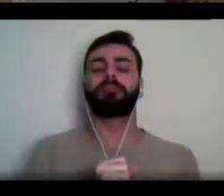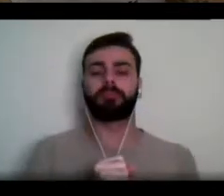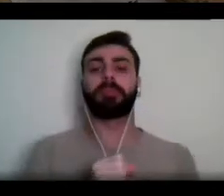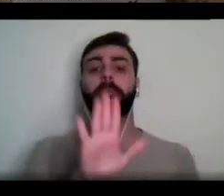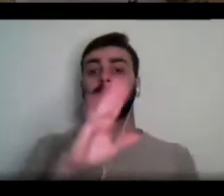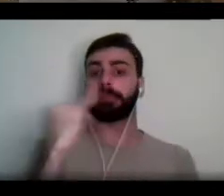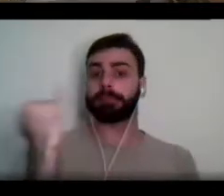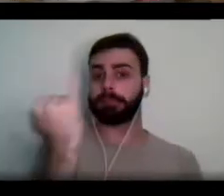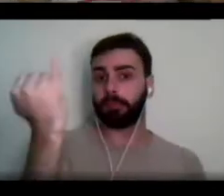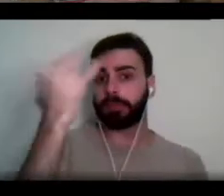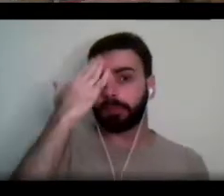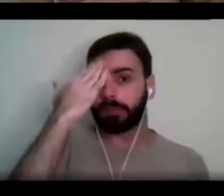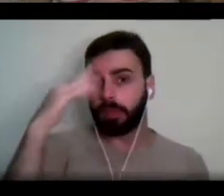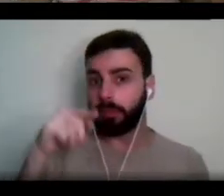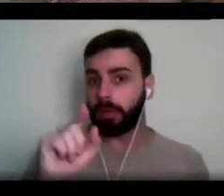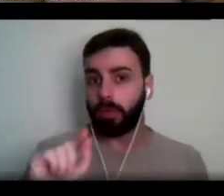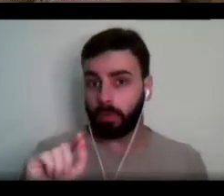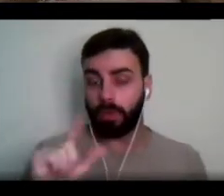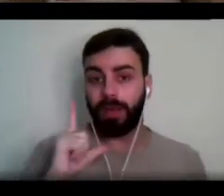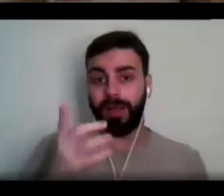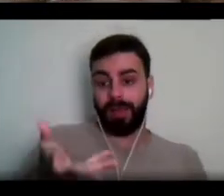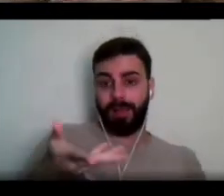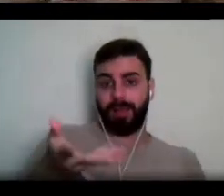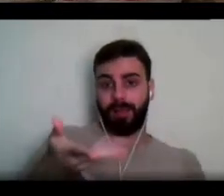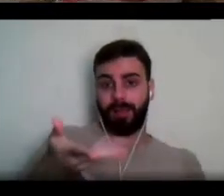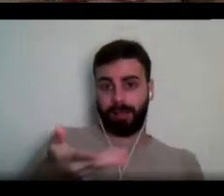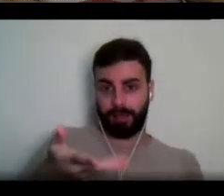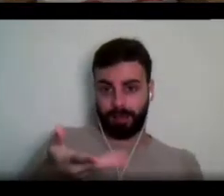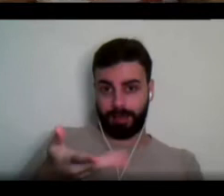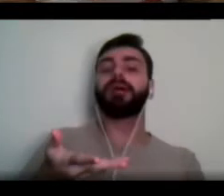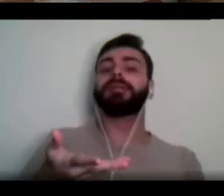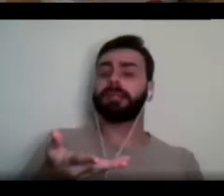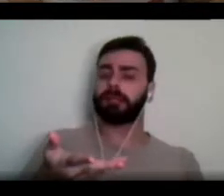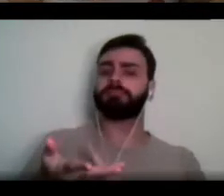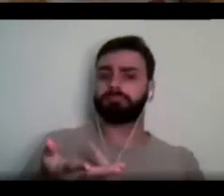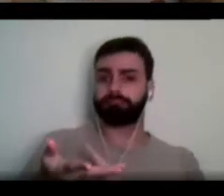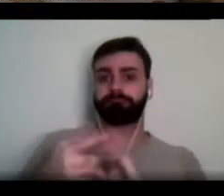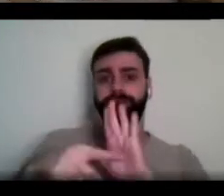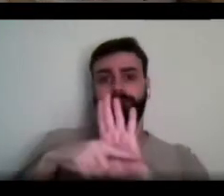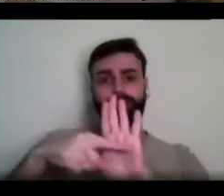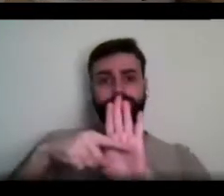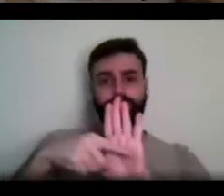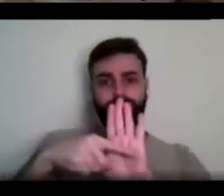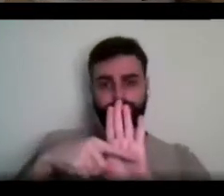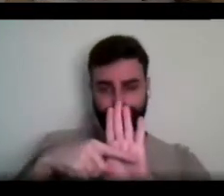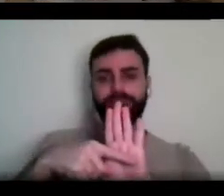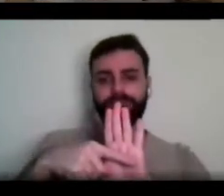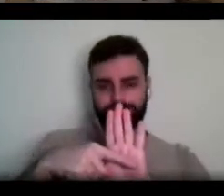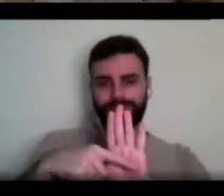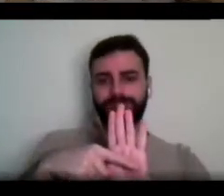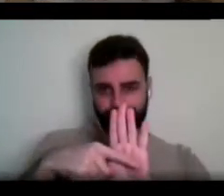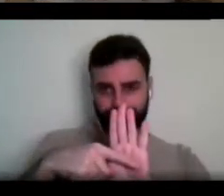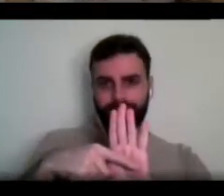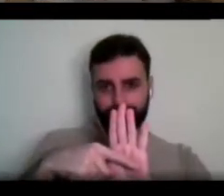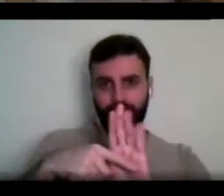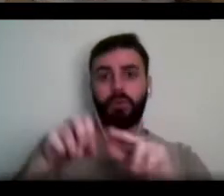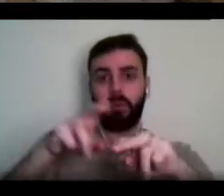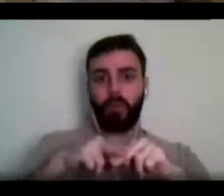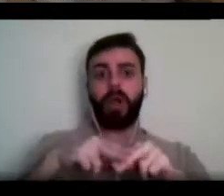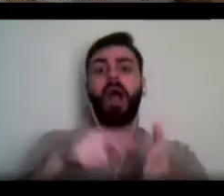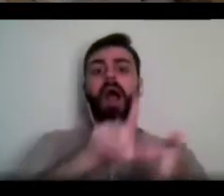ao quadrado. É só fazer essa conta. Uma coisa importante é a aceleração aqui, ó, ela